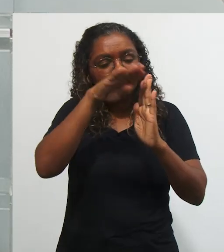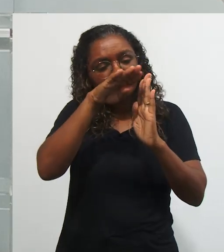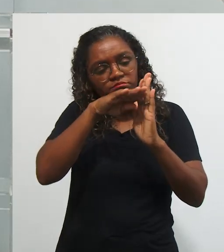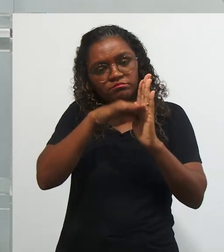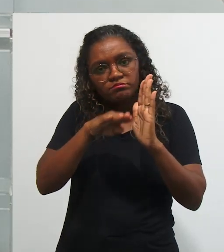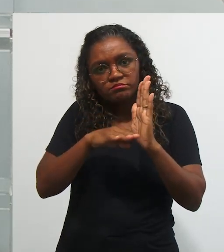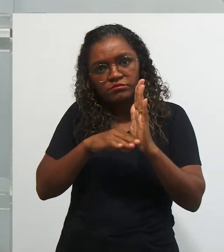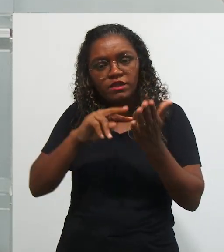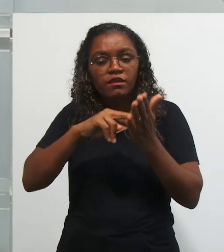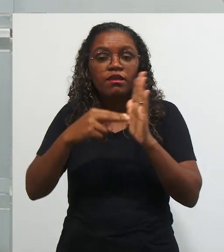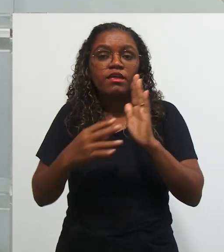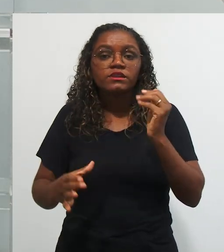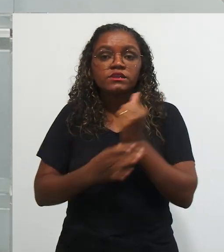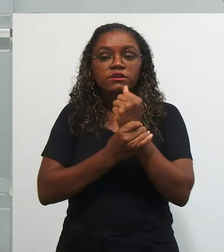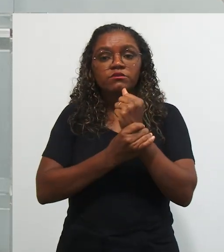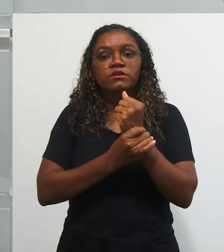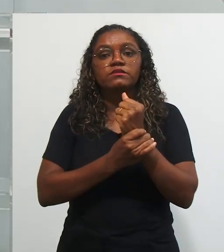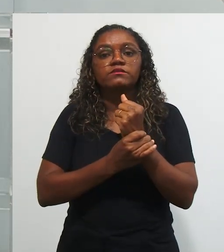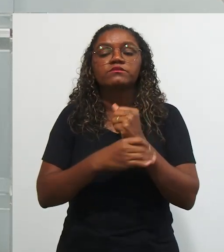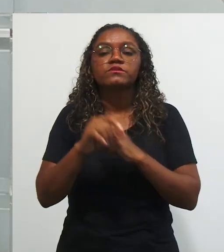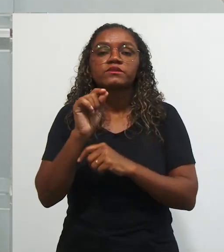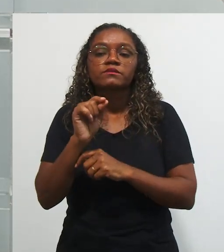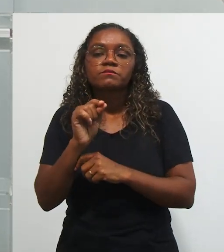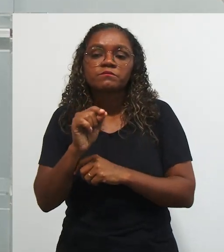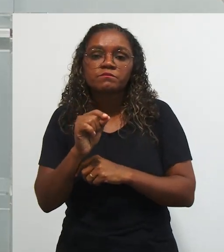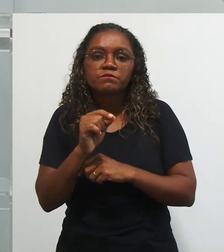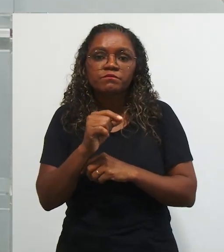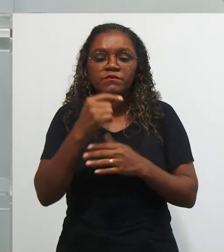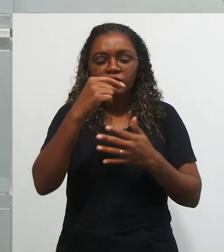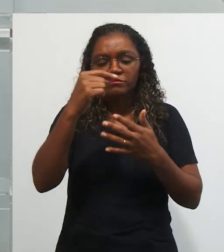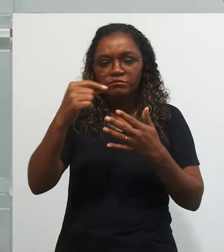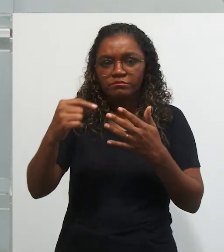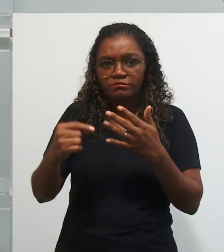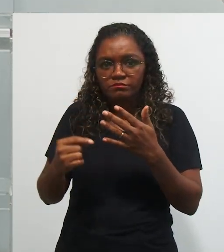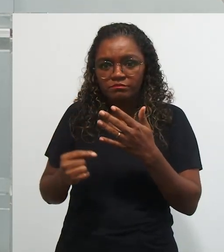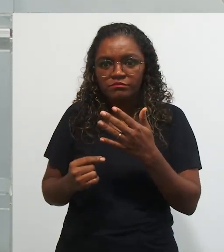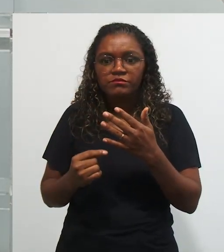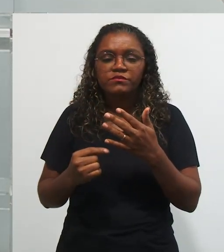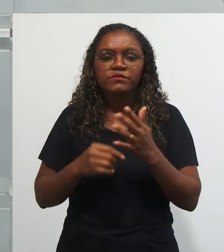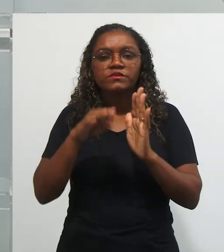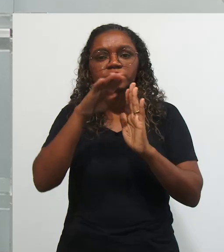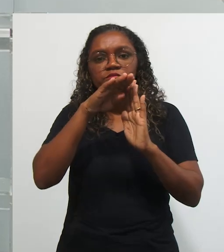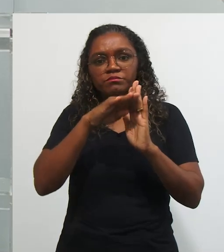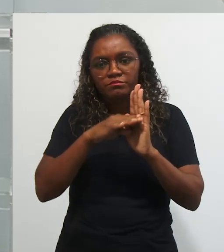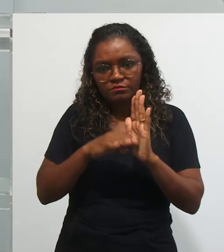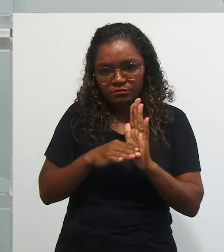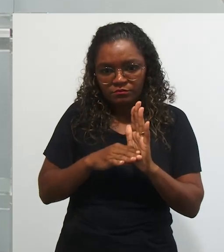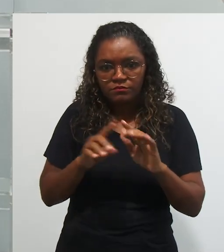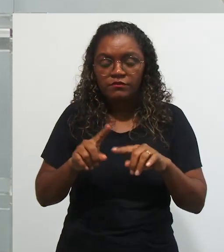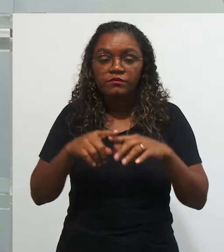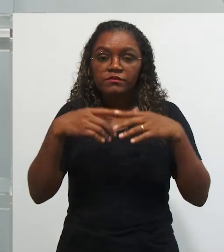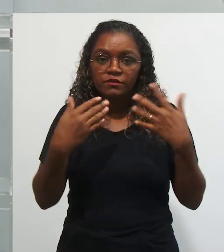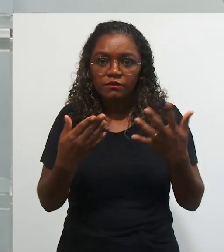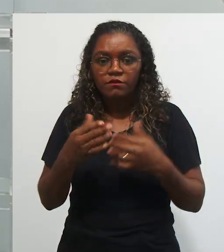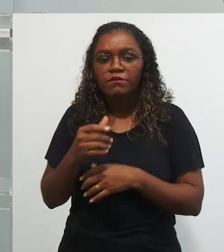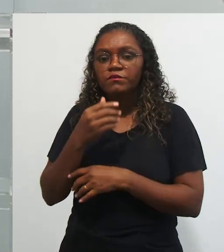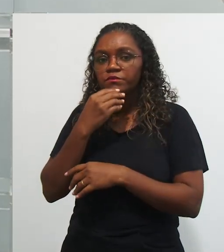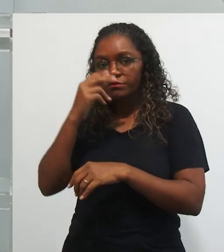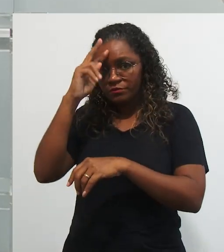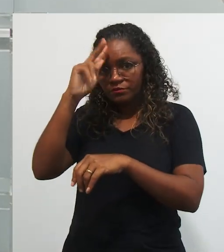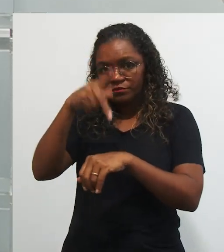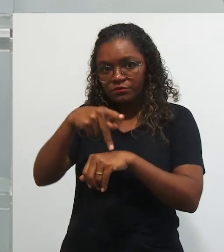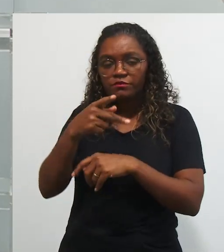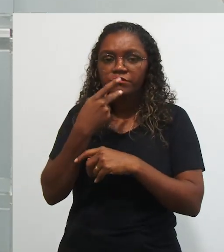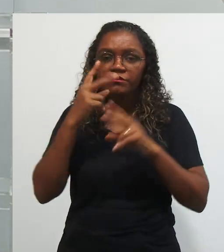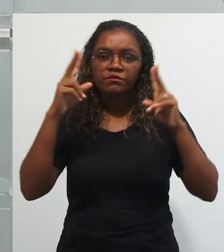segurança. Então, essa segurança é garantida por esses critérios normativos. Então, quando o Pedro Demo fala de qualidade formal,